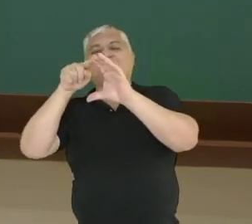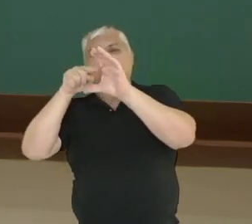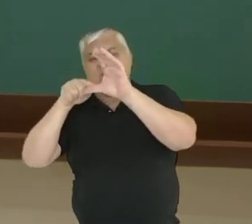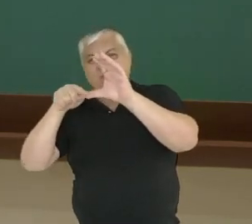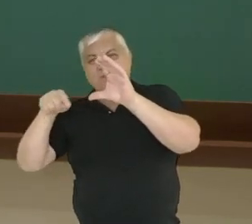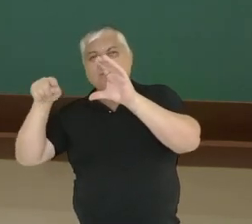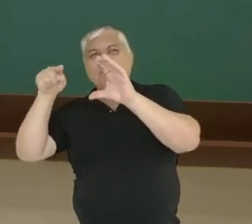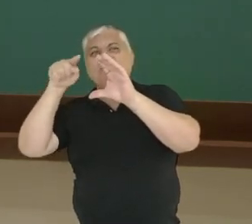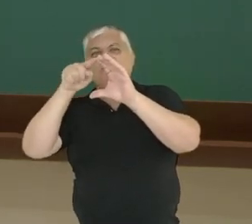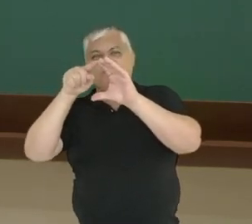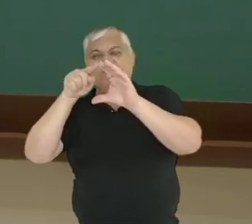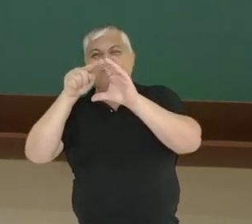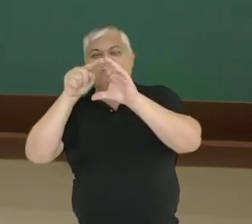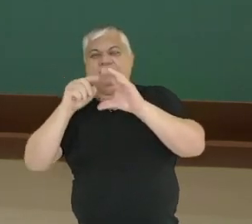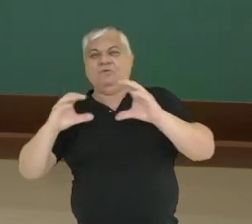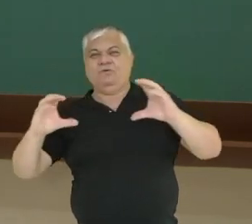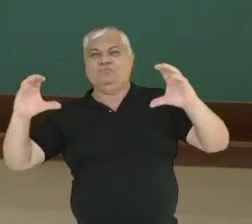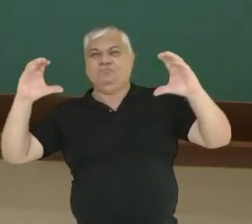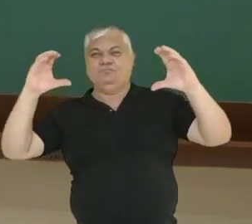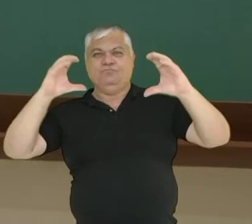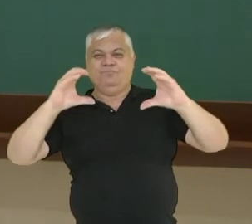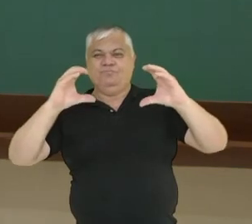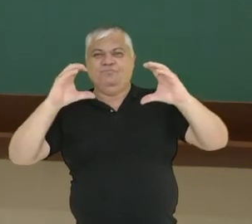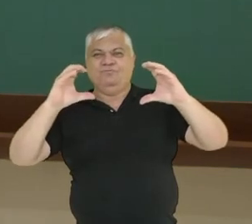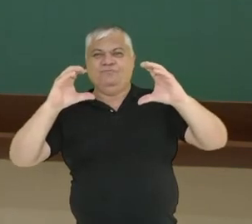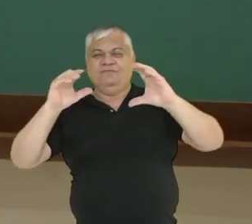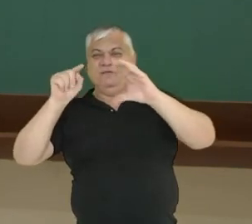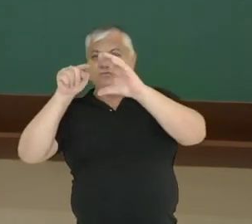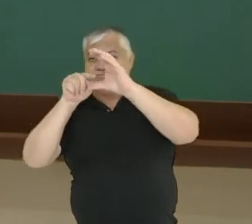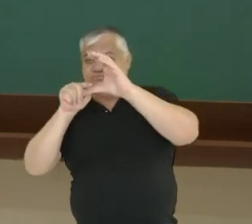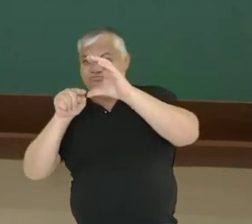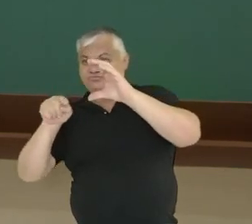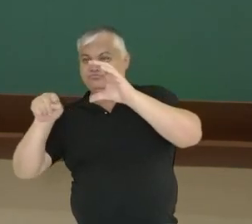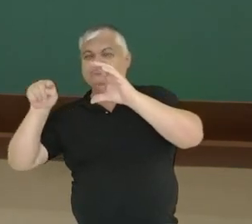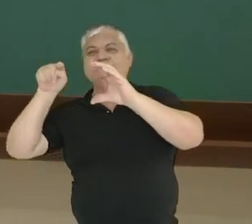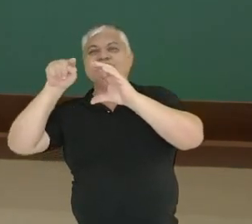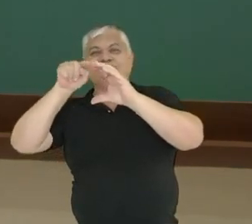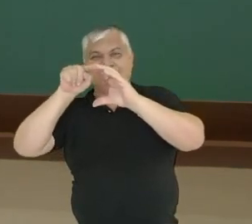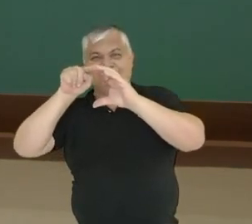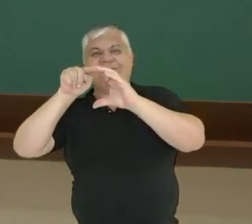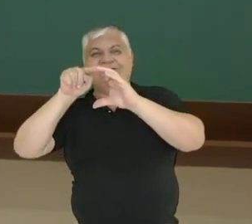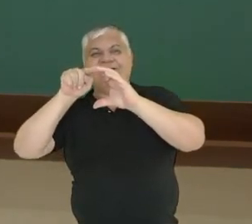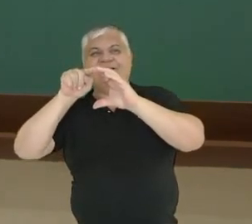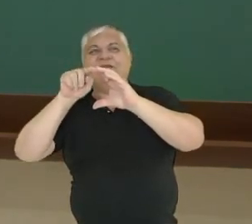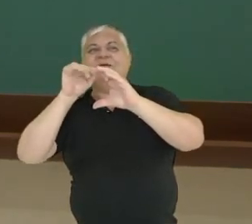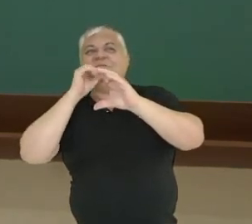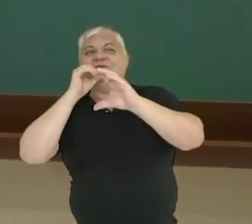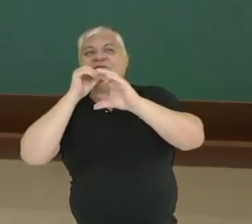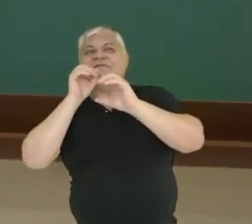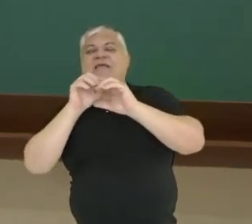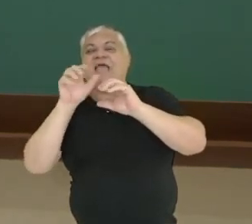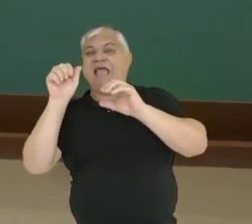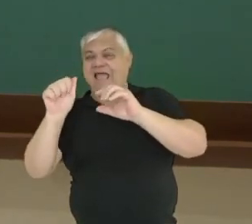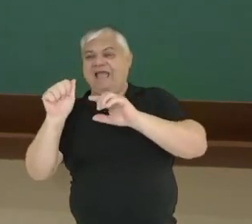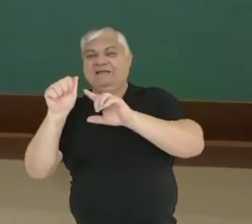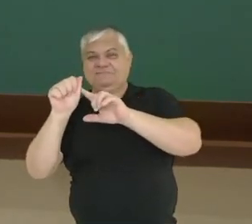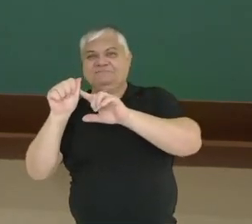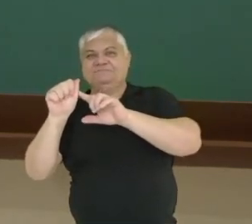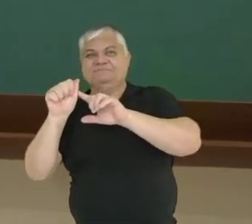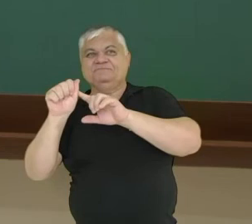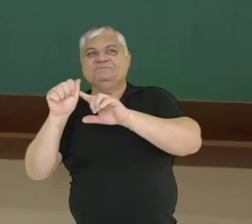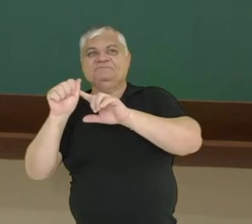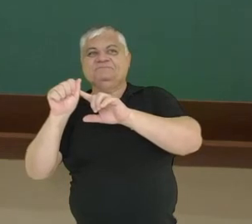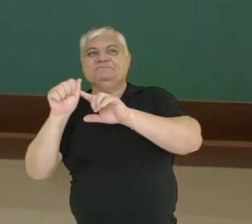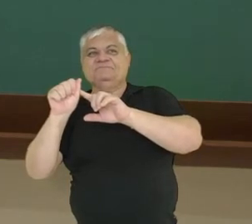vai considerar que o centro dessa nova circunferência vai ser o pontinho A. Então,